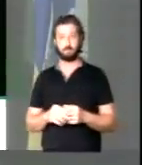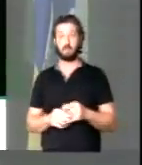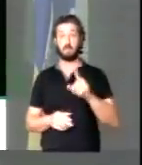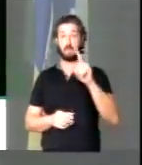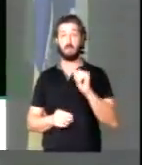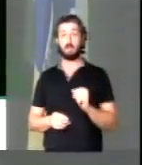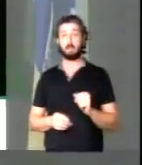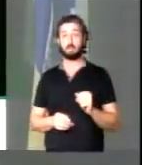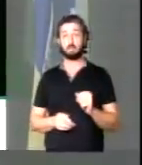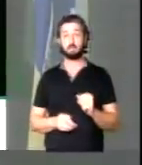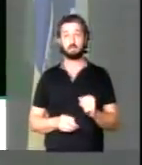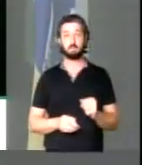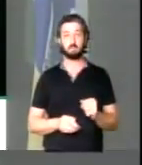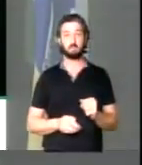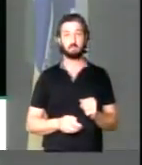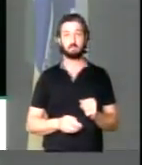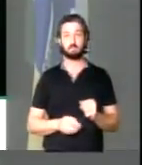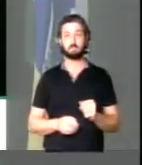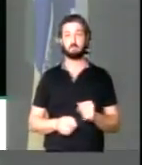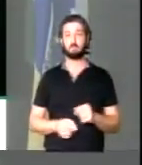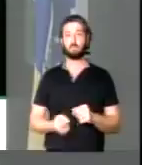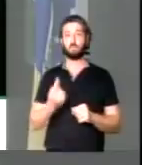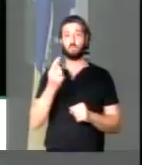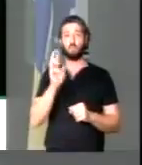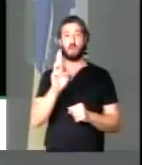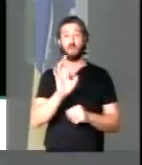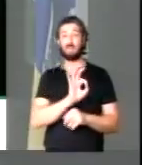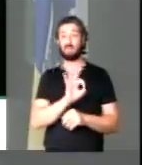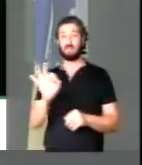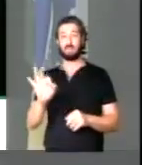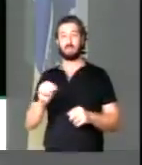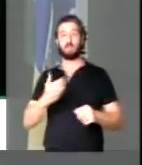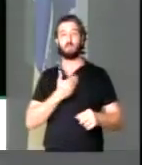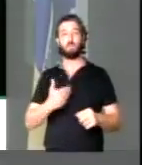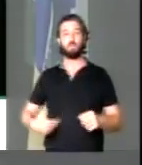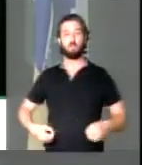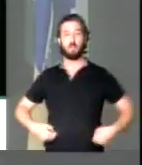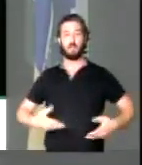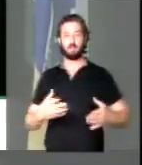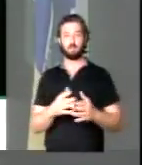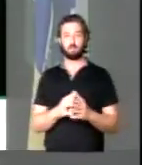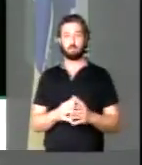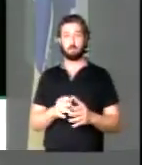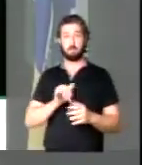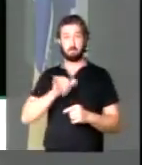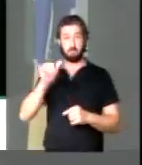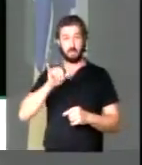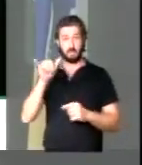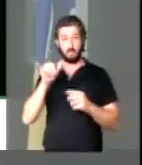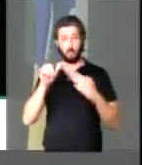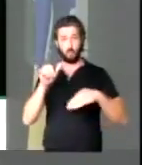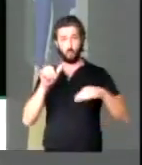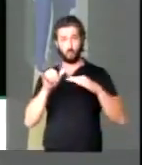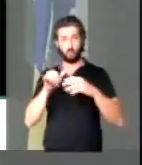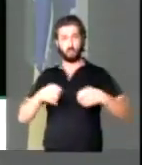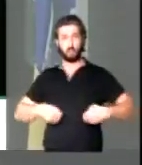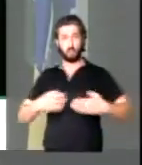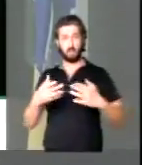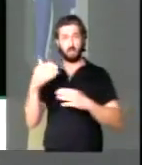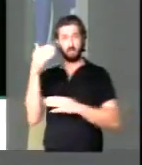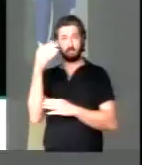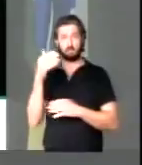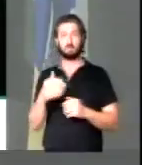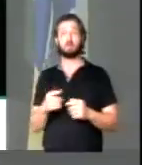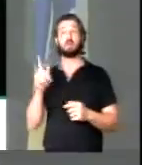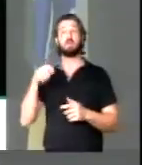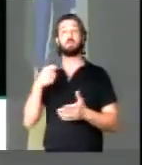de passagem, não custou R$1 sequer aos cofres públicos. As passagens e as despesas de